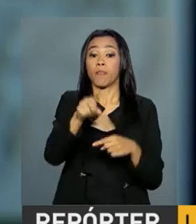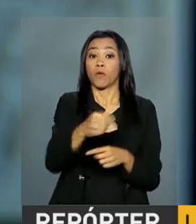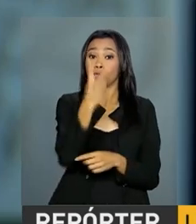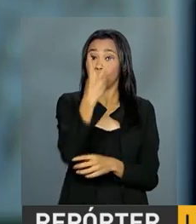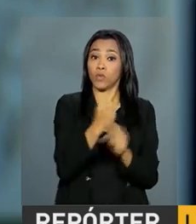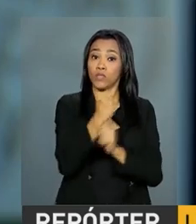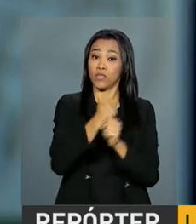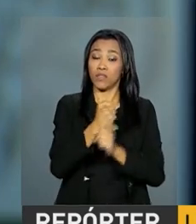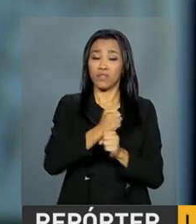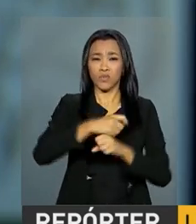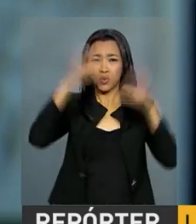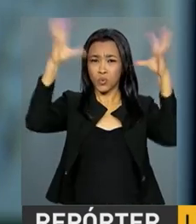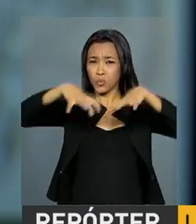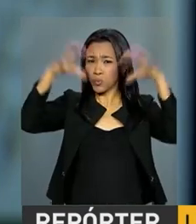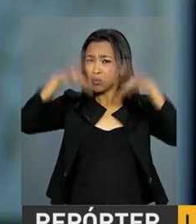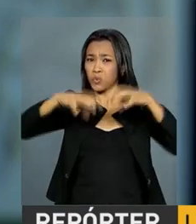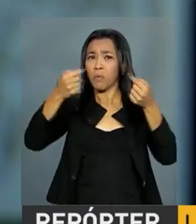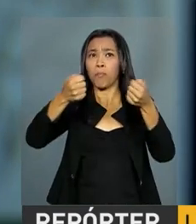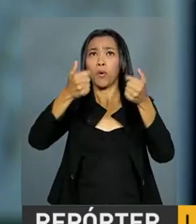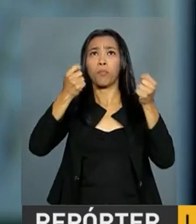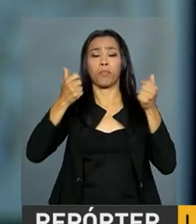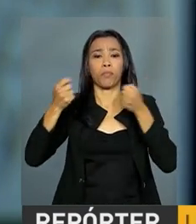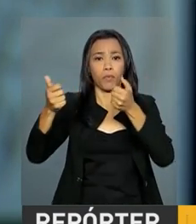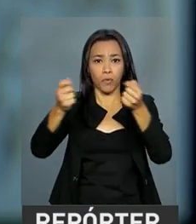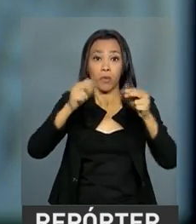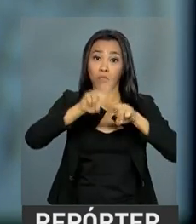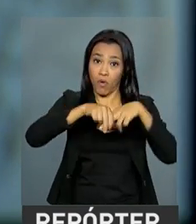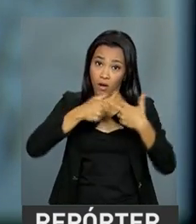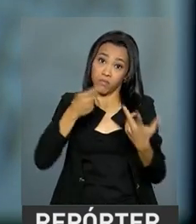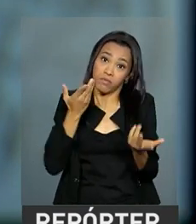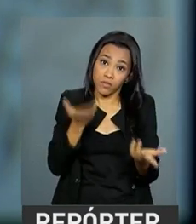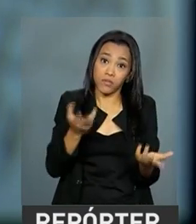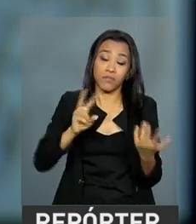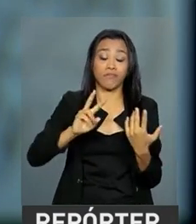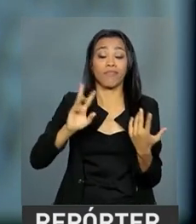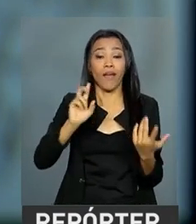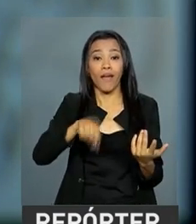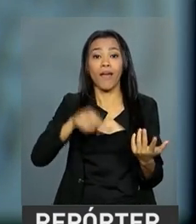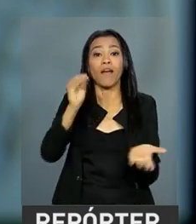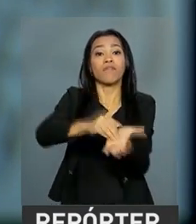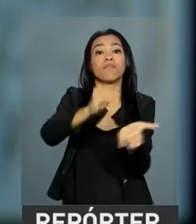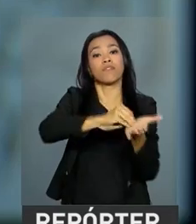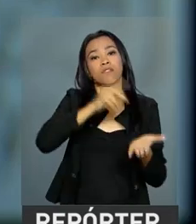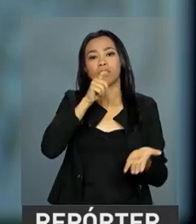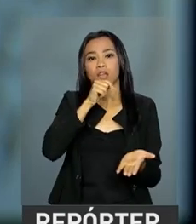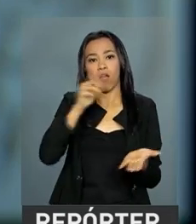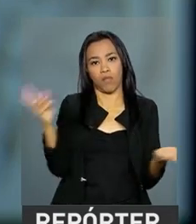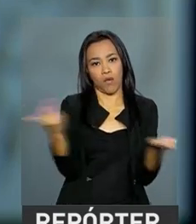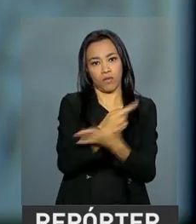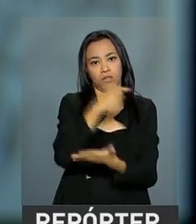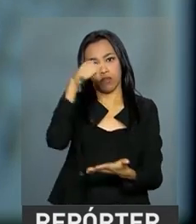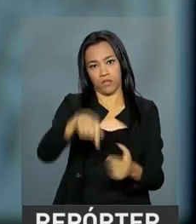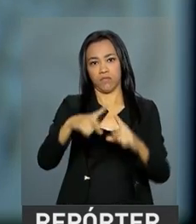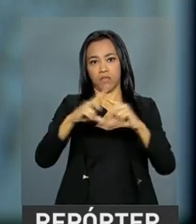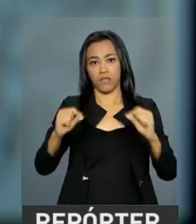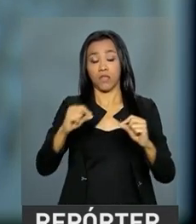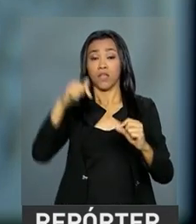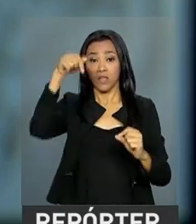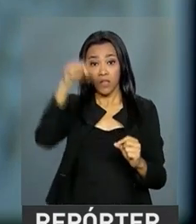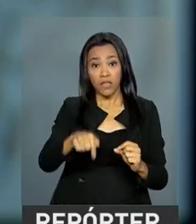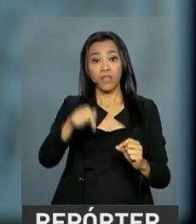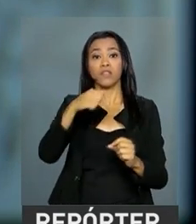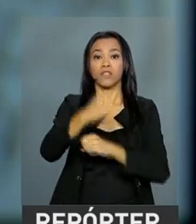Tem chuvas abaixo da Média por conta disso passa pela maior crise hídrica da história desde o começo deste